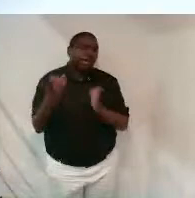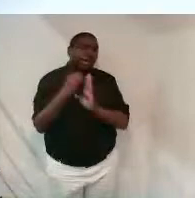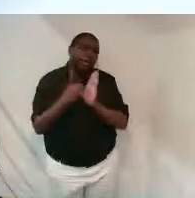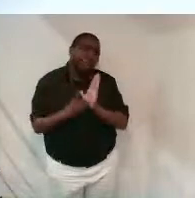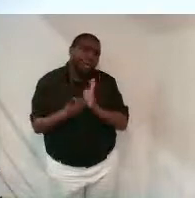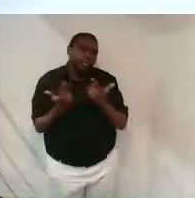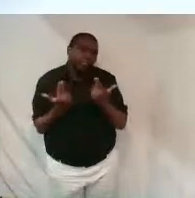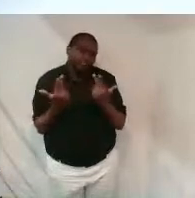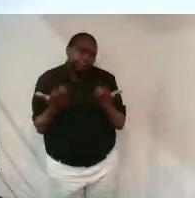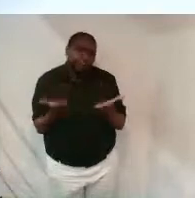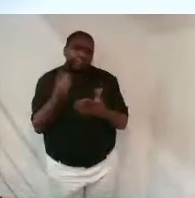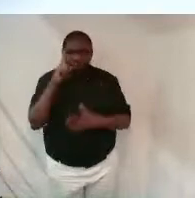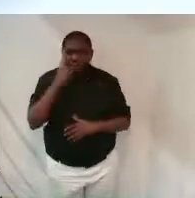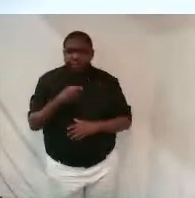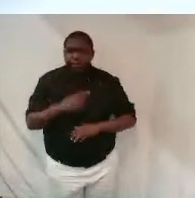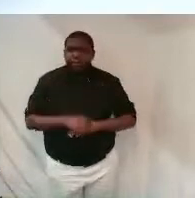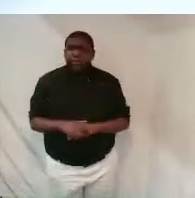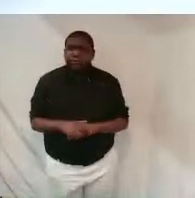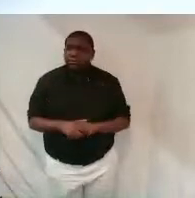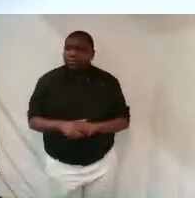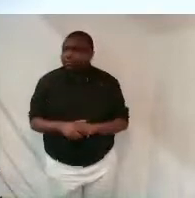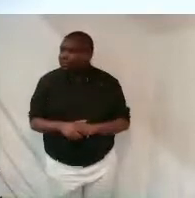exige.